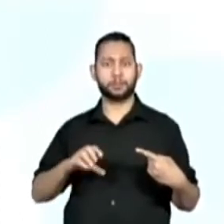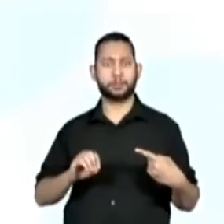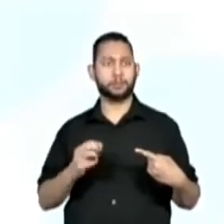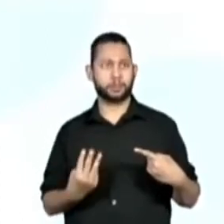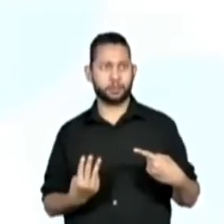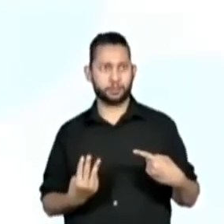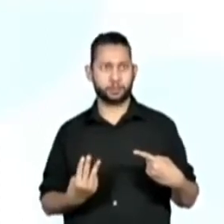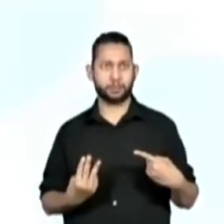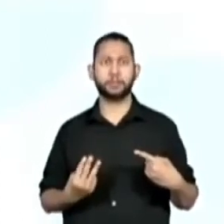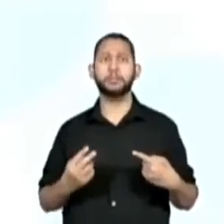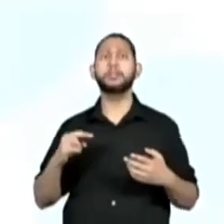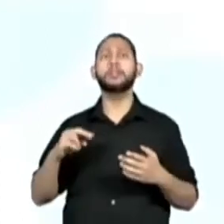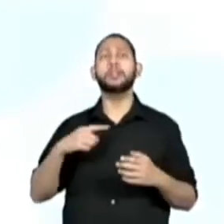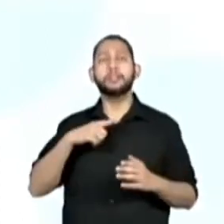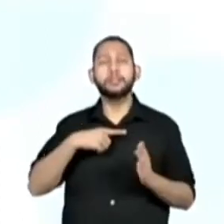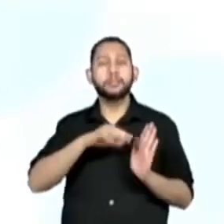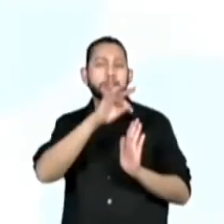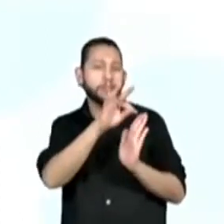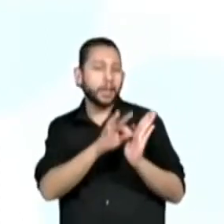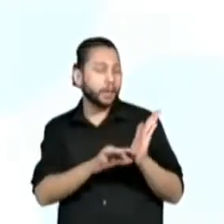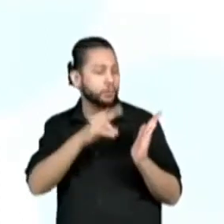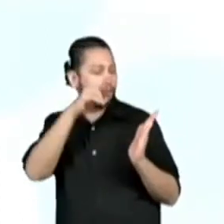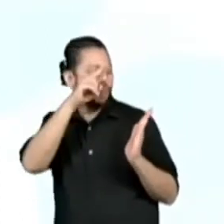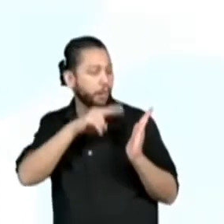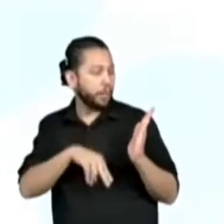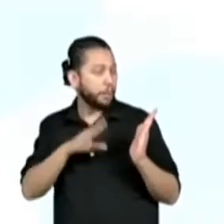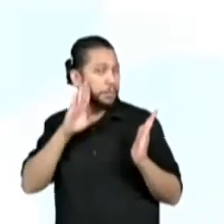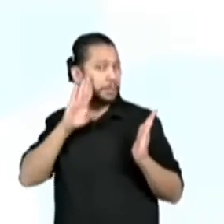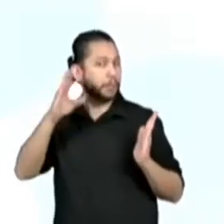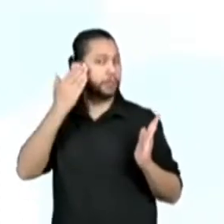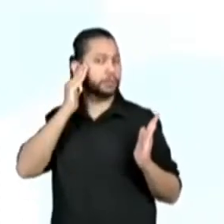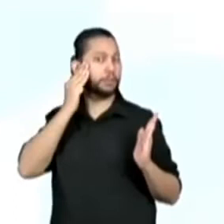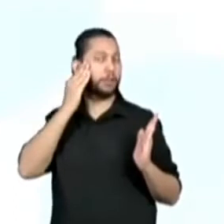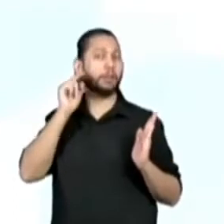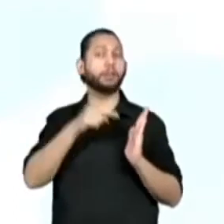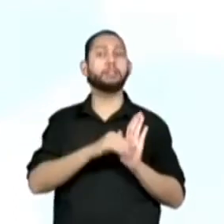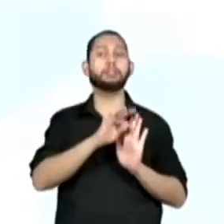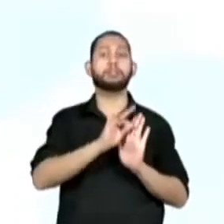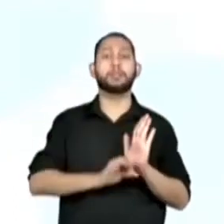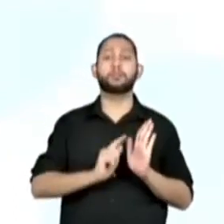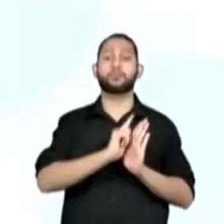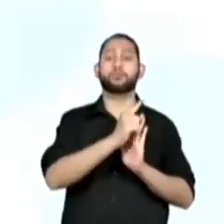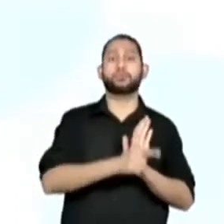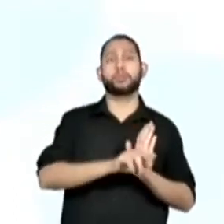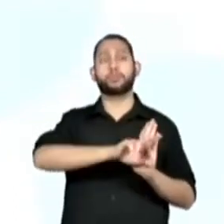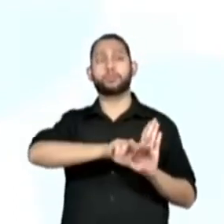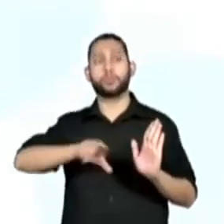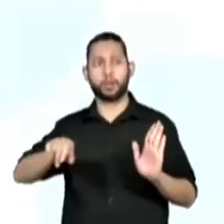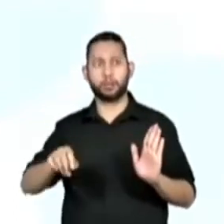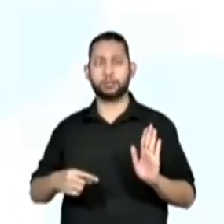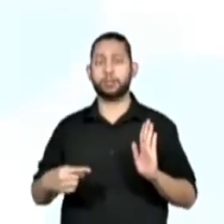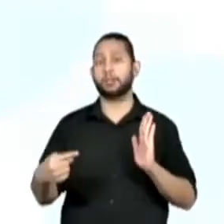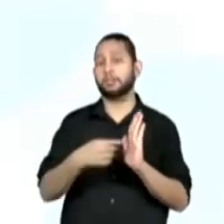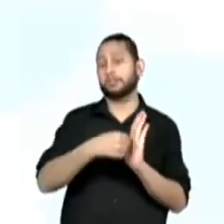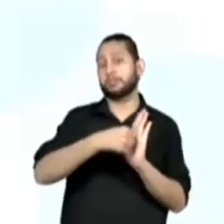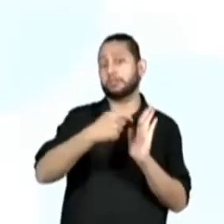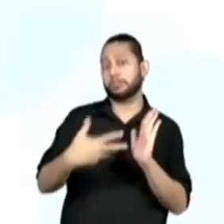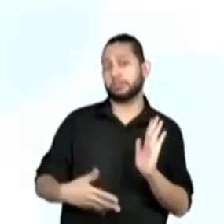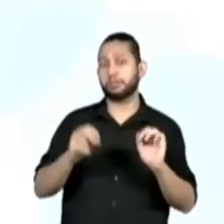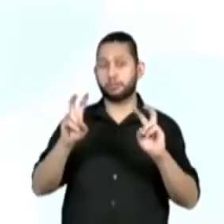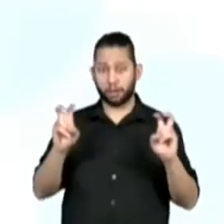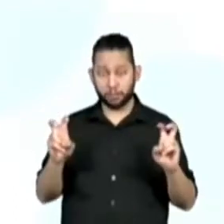03. Identificar a ideia central de textos de diferentes gêneros, assunto, tema,